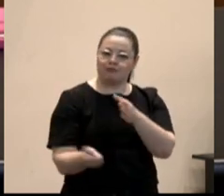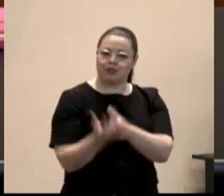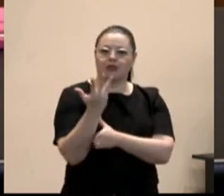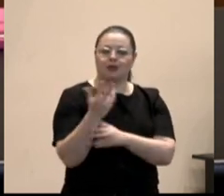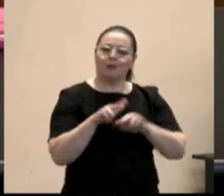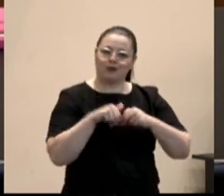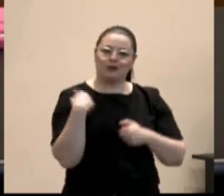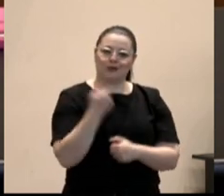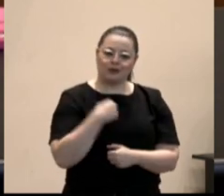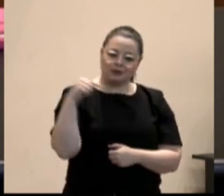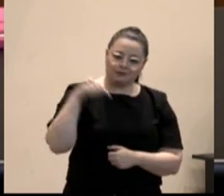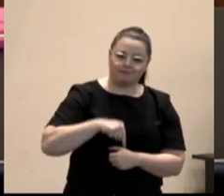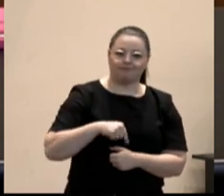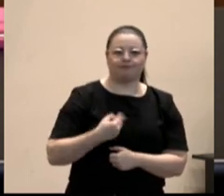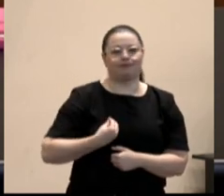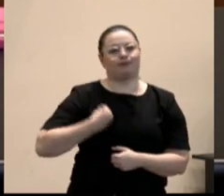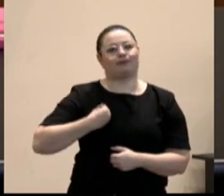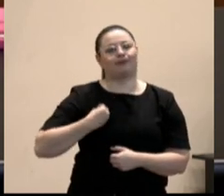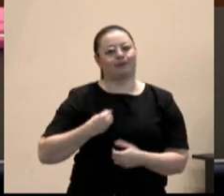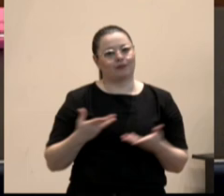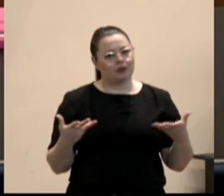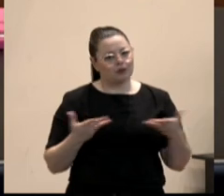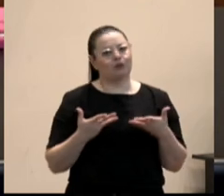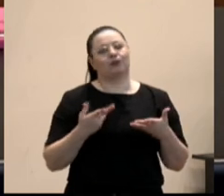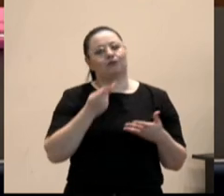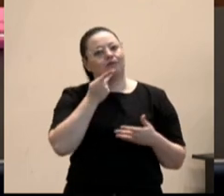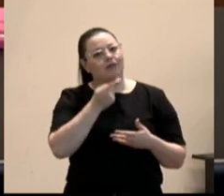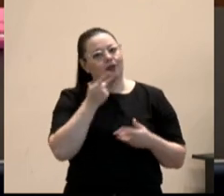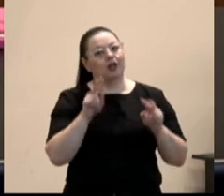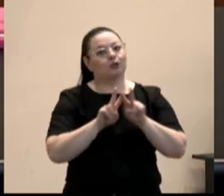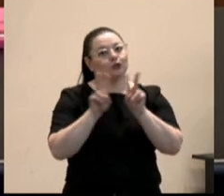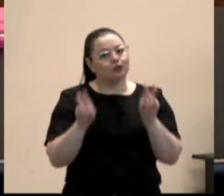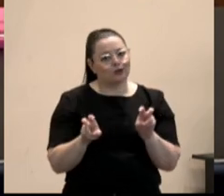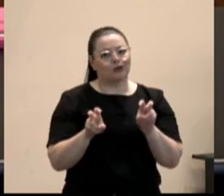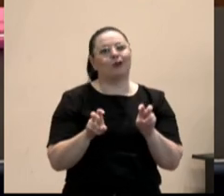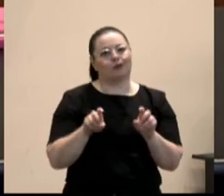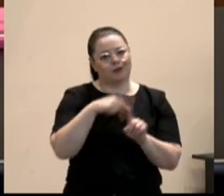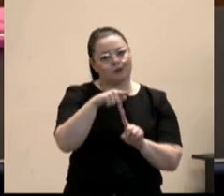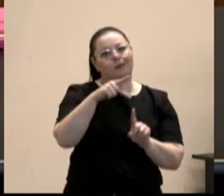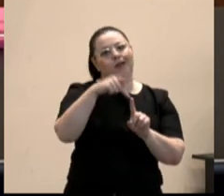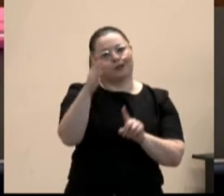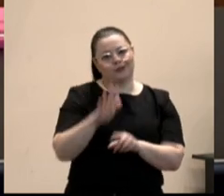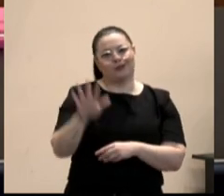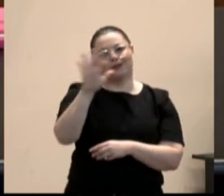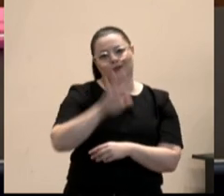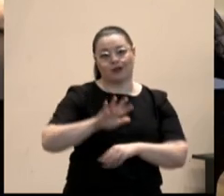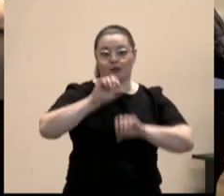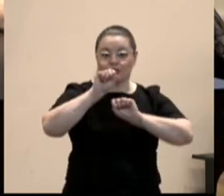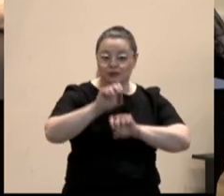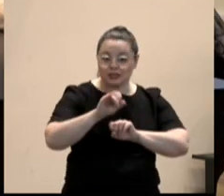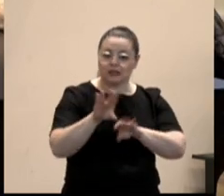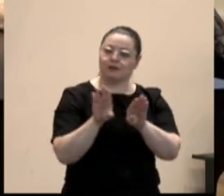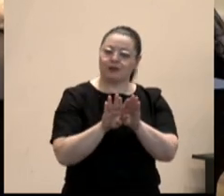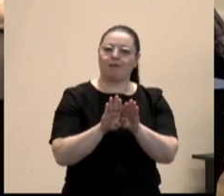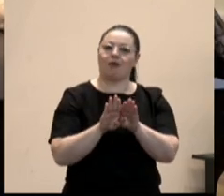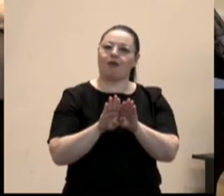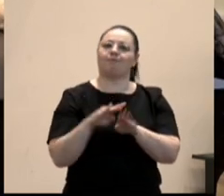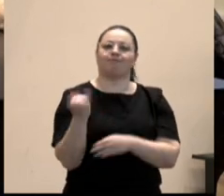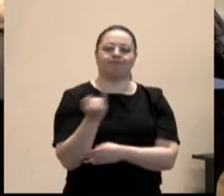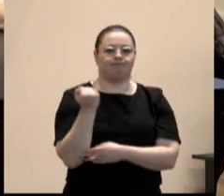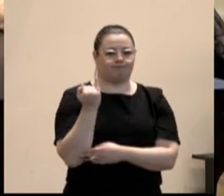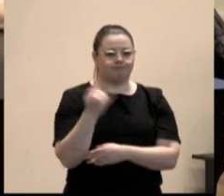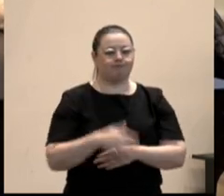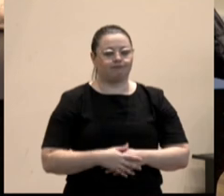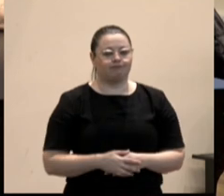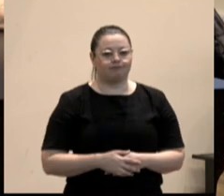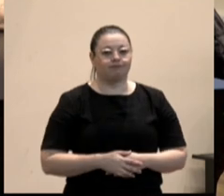nessa tarefa de falar sobre o Plano Nacional de Educação e da sua importância. Em seu nome,